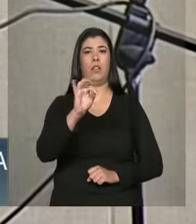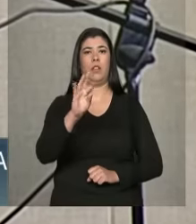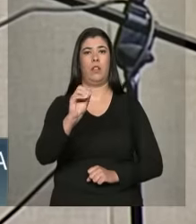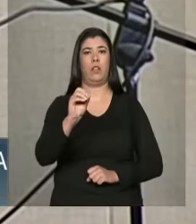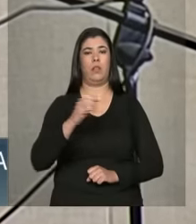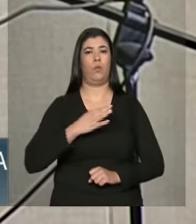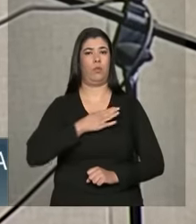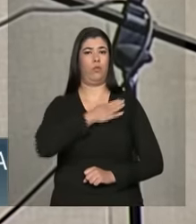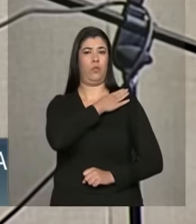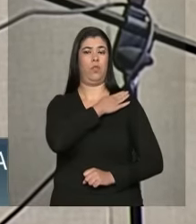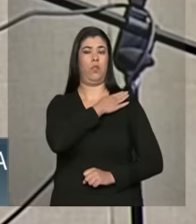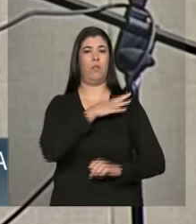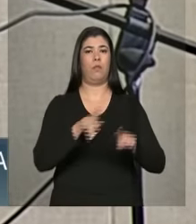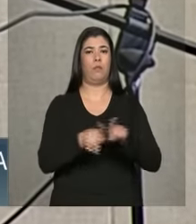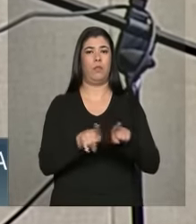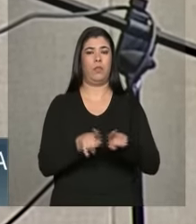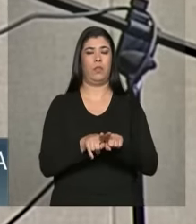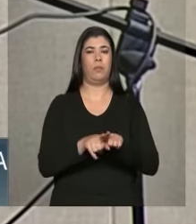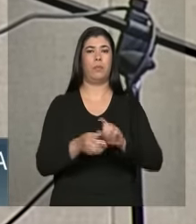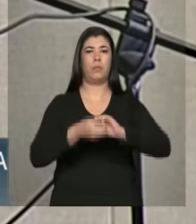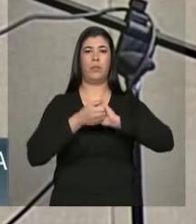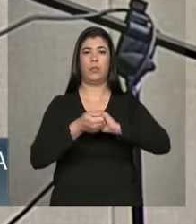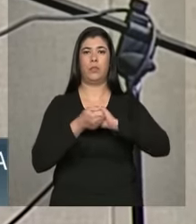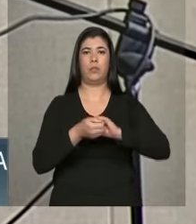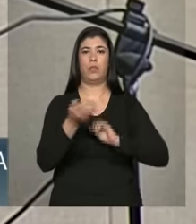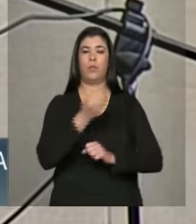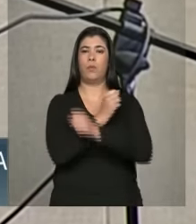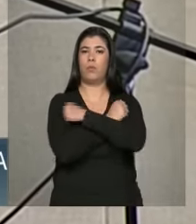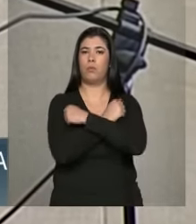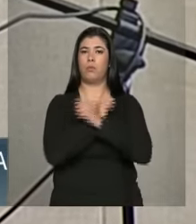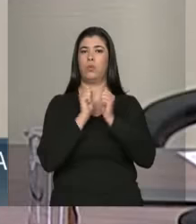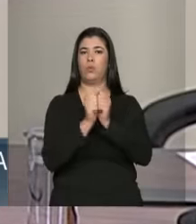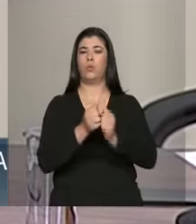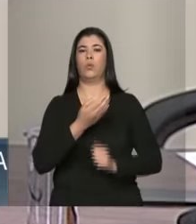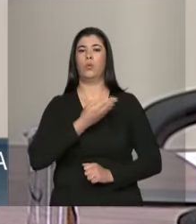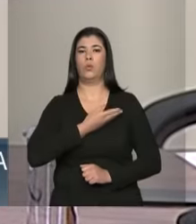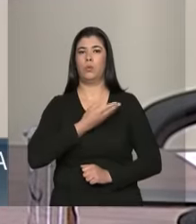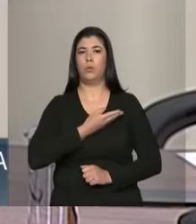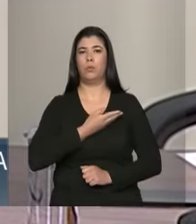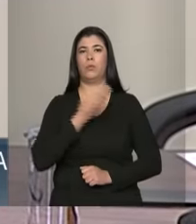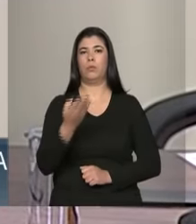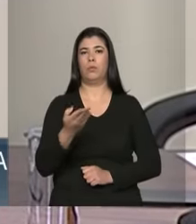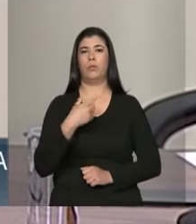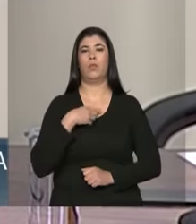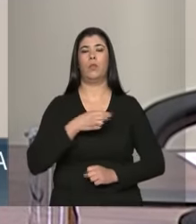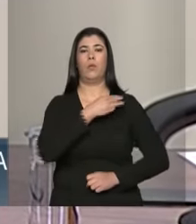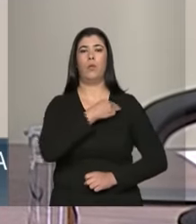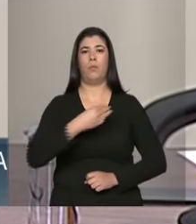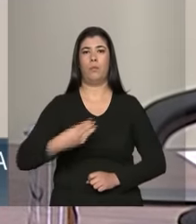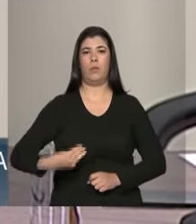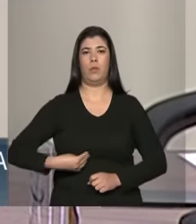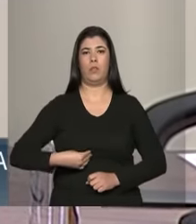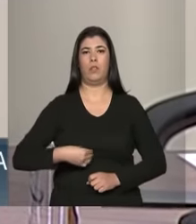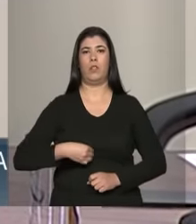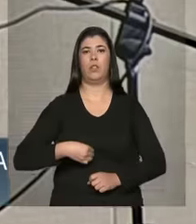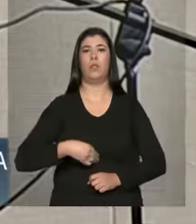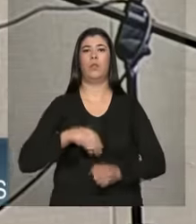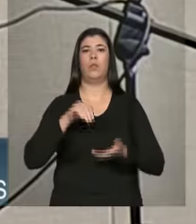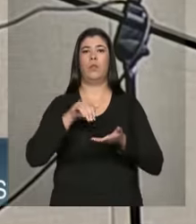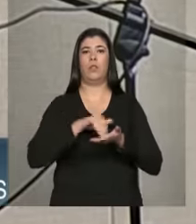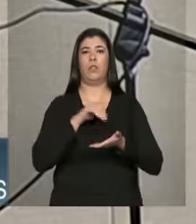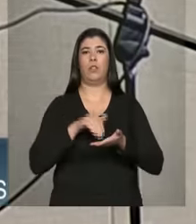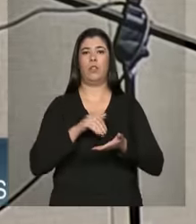Siqueira saudar meu querido amigo irmão companheiro Ministro de estado chefe de secretaria de Direitos Humanos da presidência da